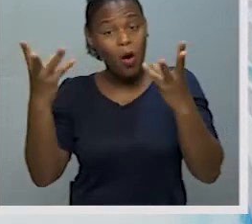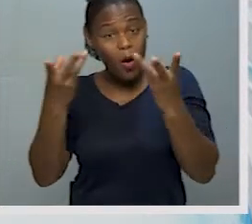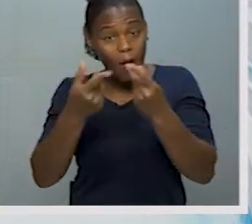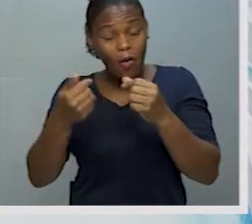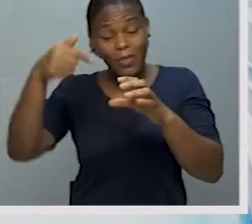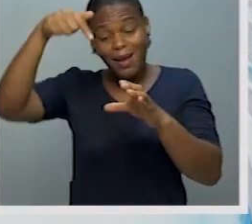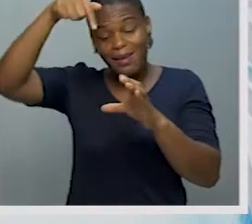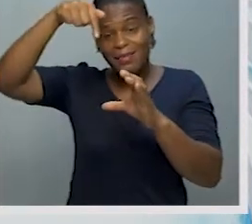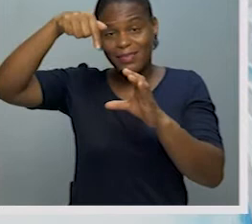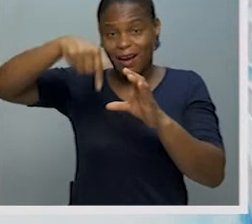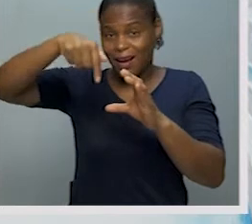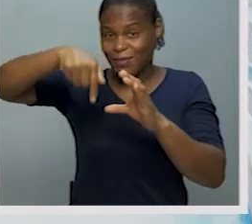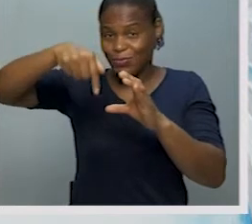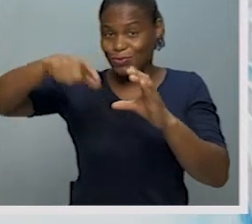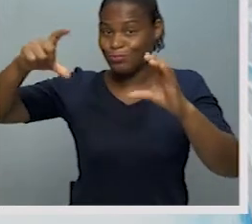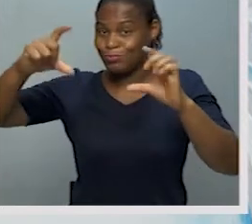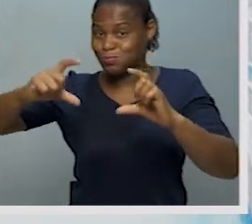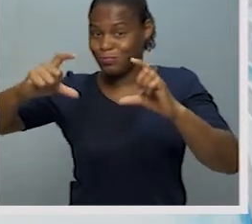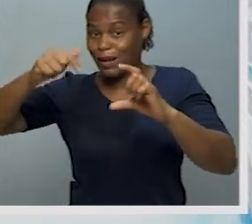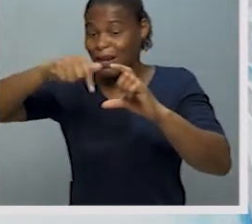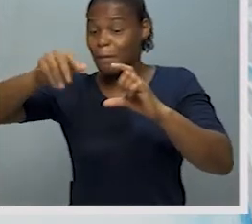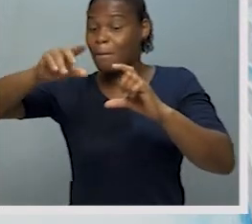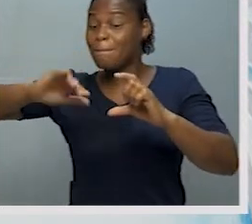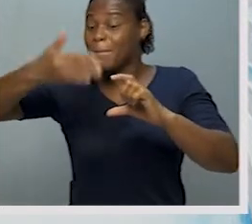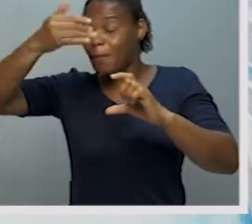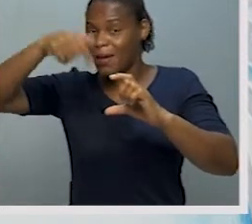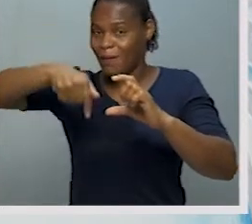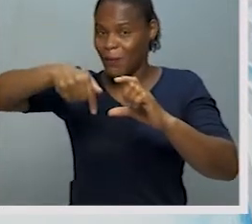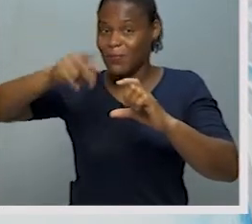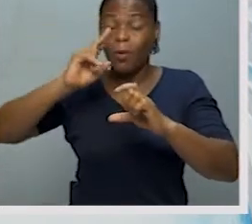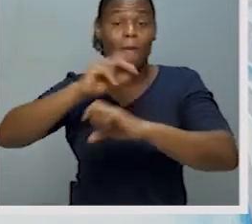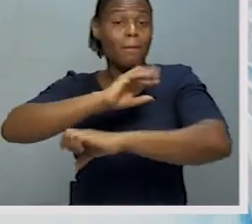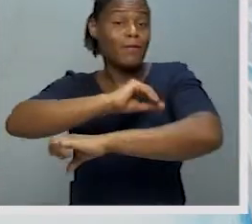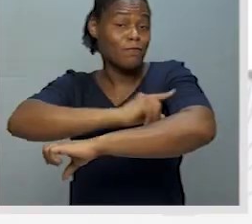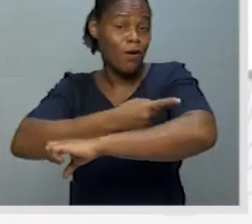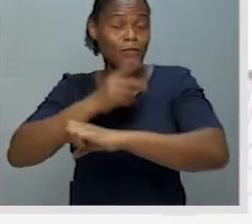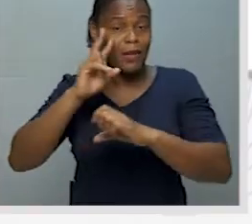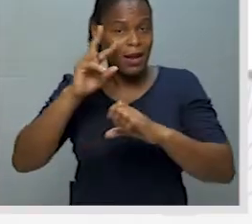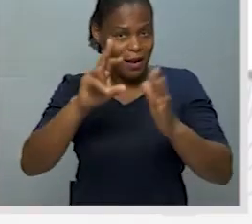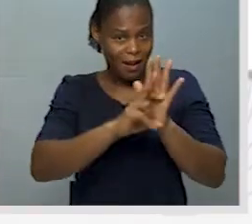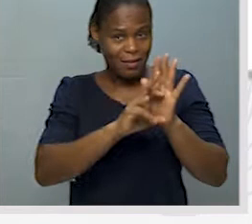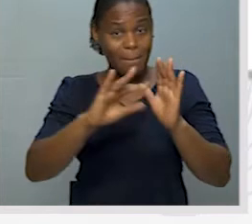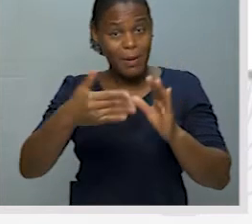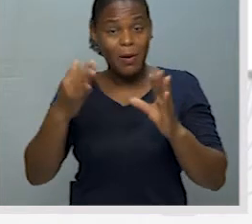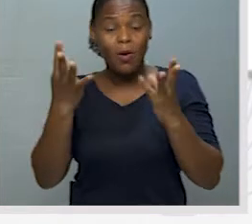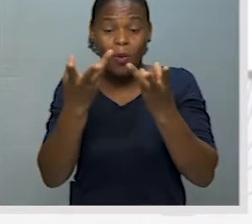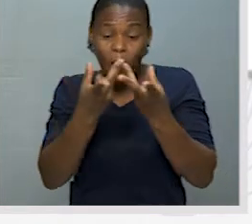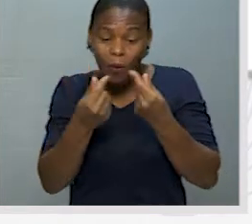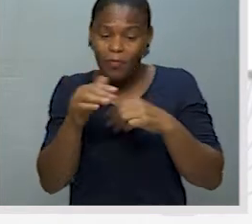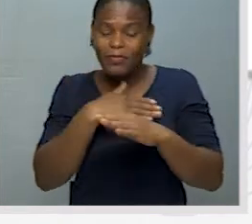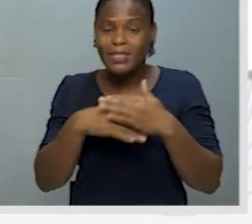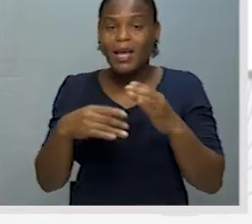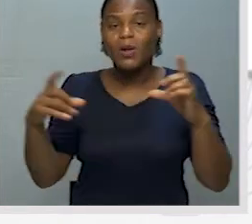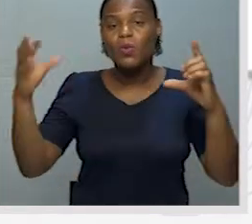é feita a operação que está dentro do parêntese. Viram a regra? Primeiro, a operação que